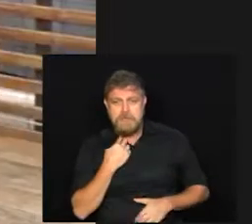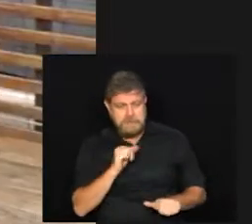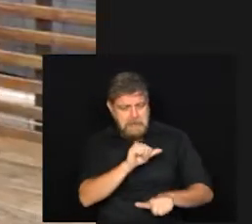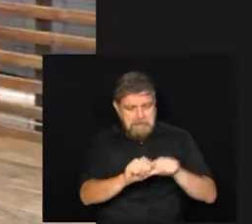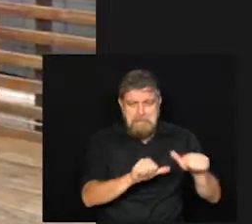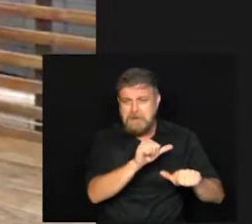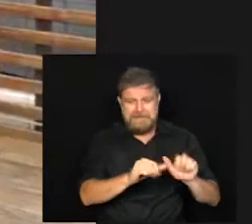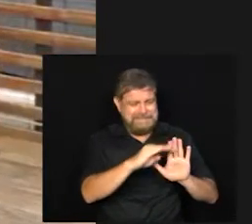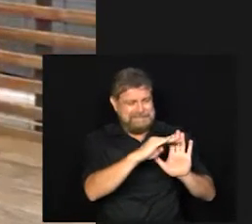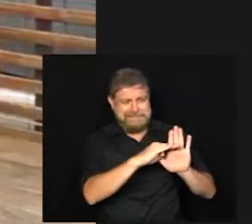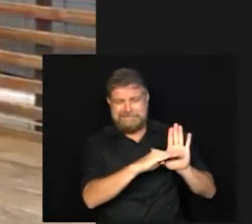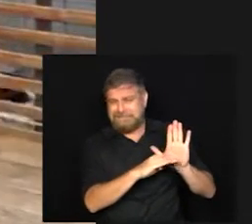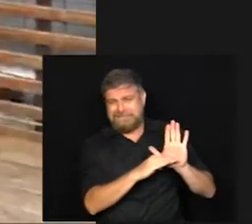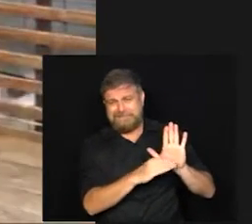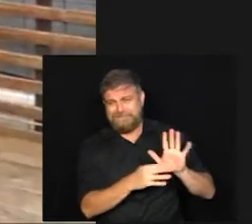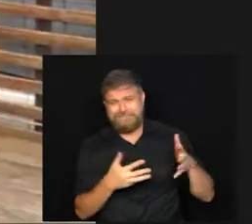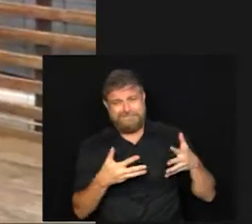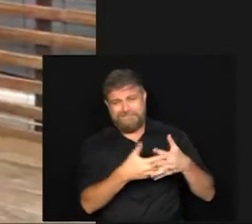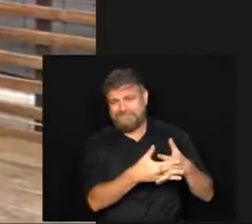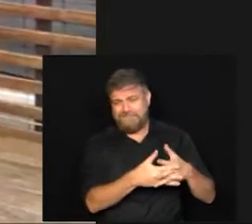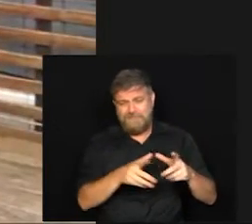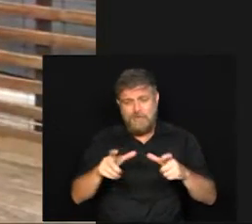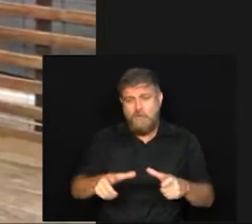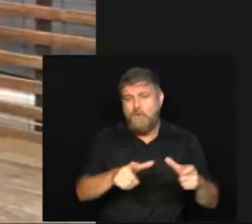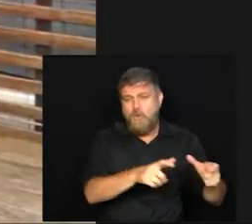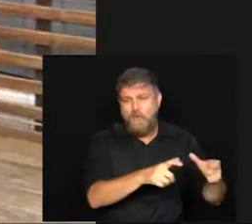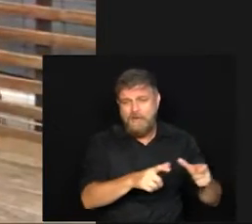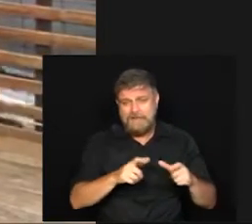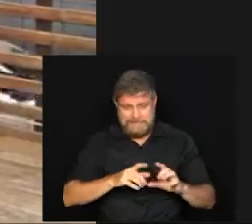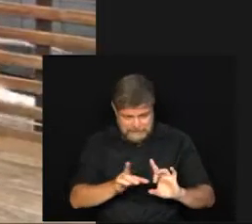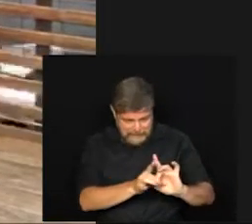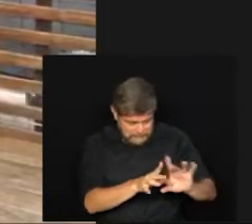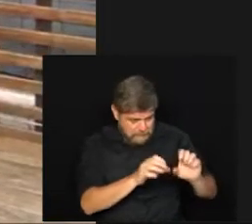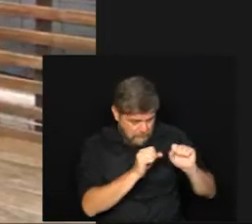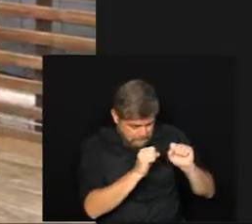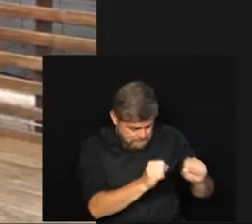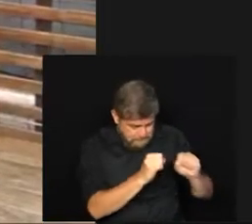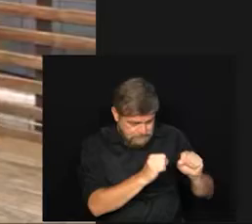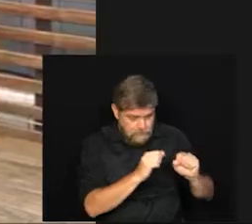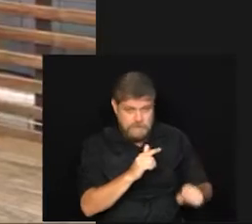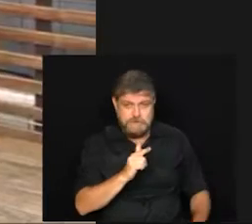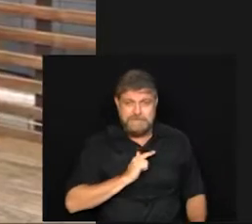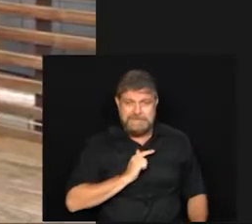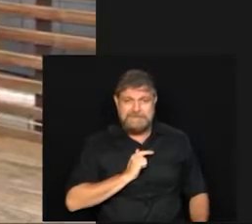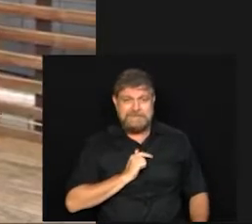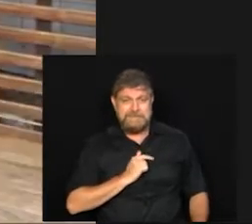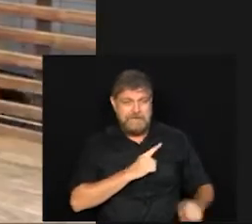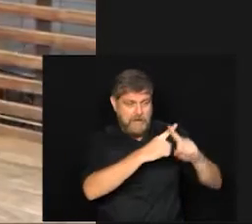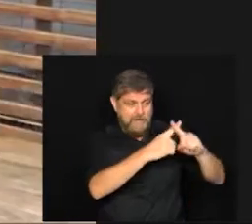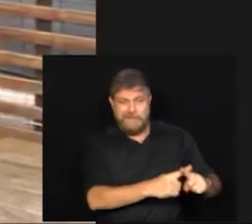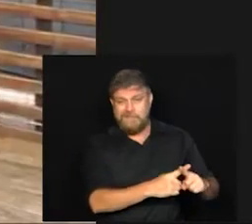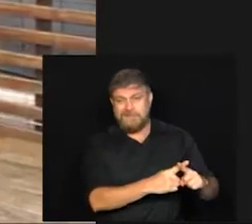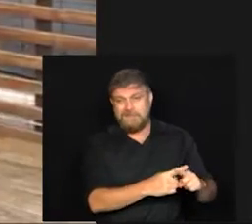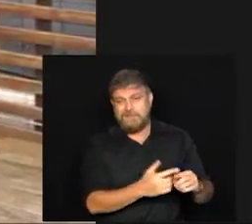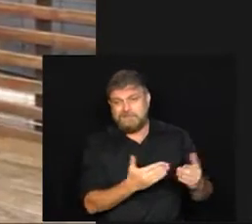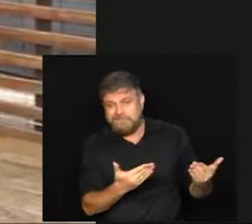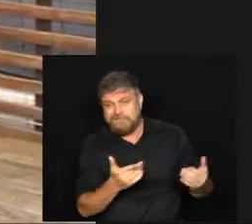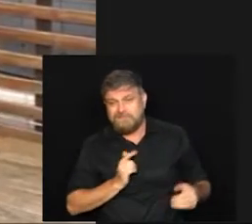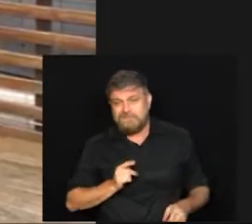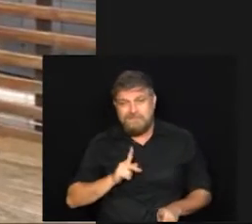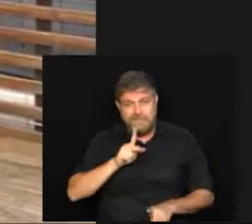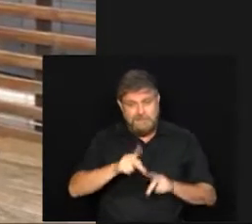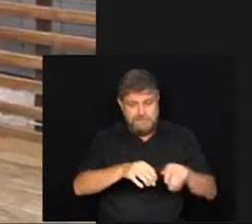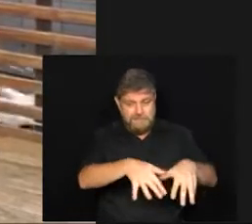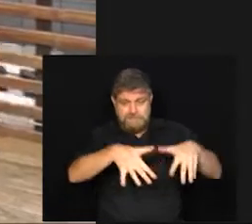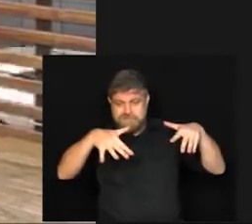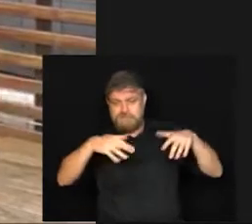questão é os locais que estão conseguindo liberação para fazer o torneio acontecer, porque público não está